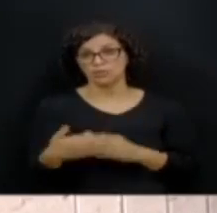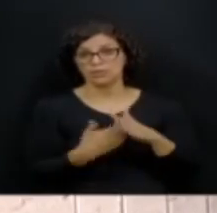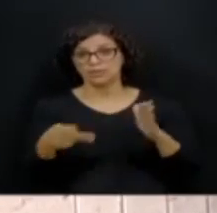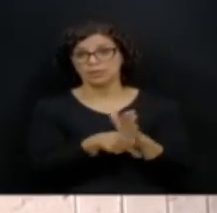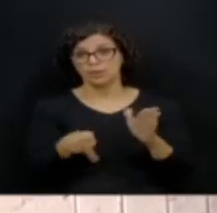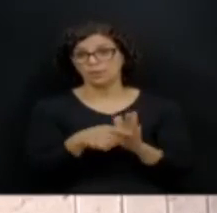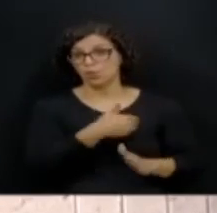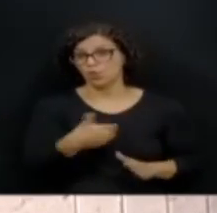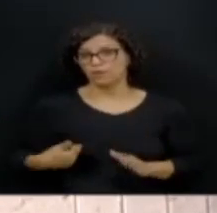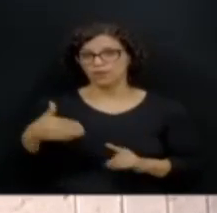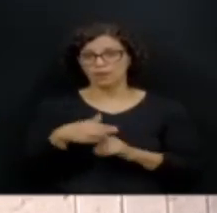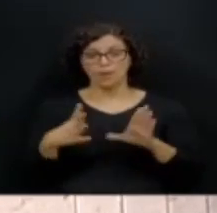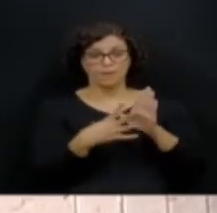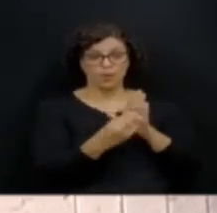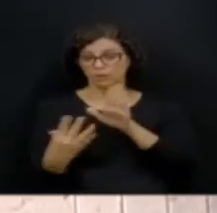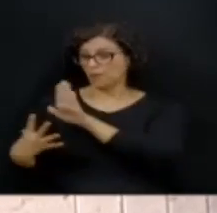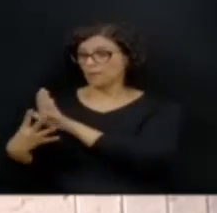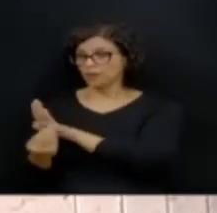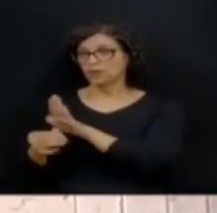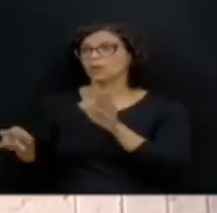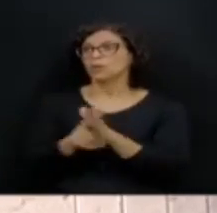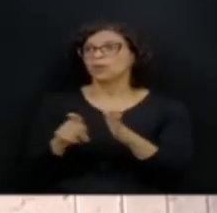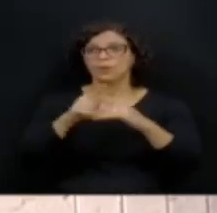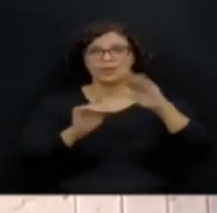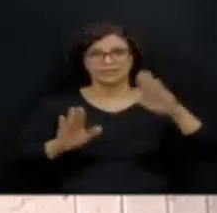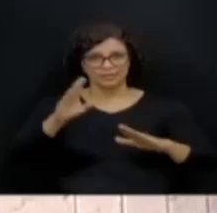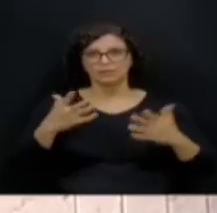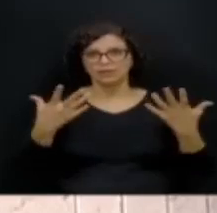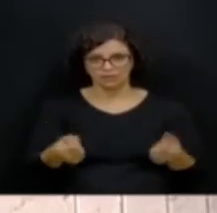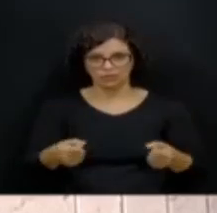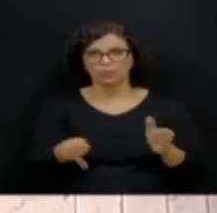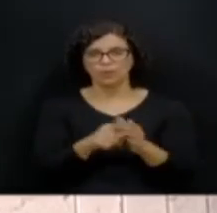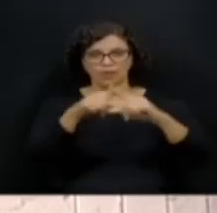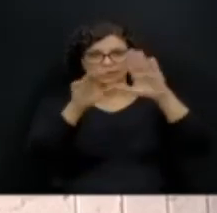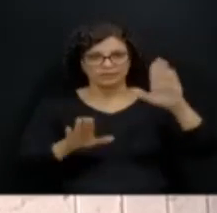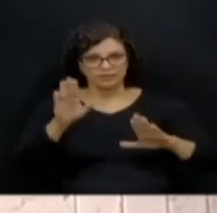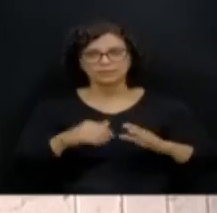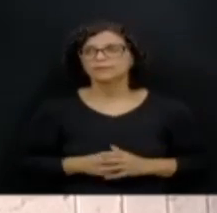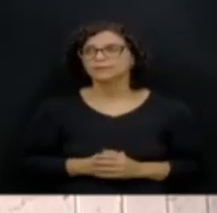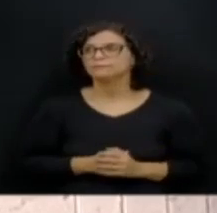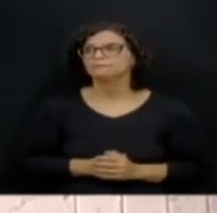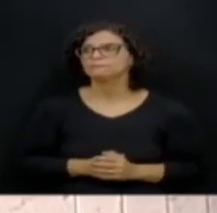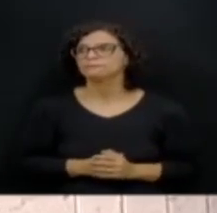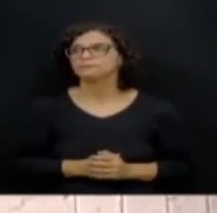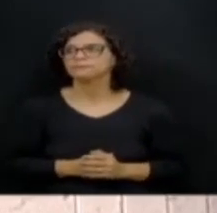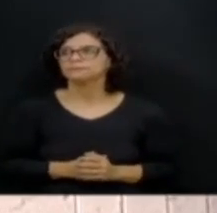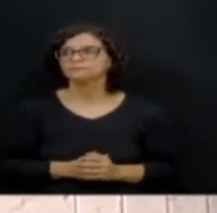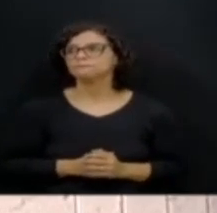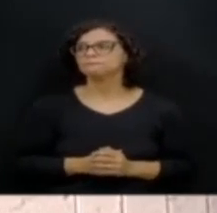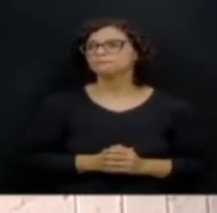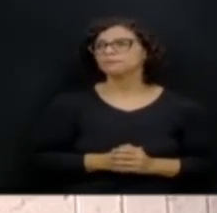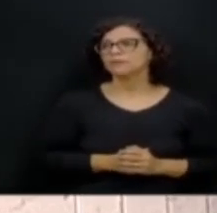E pasmem, o modelo adotado para fazer esse aviso de